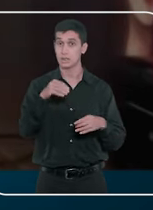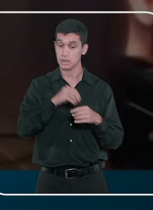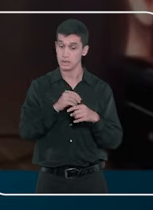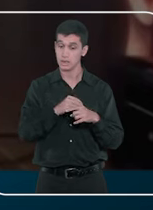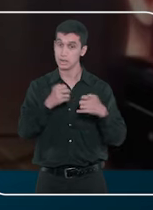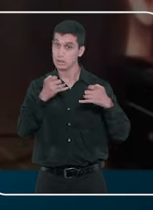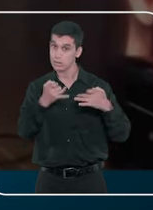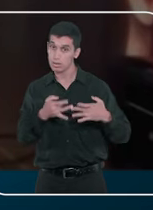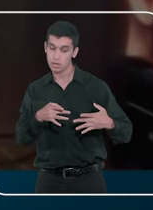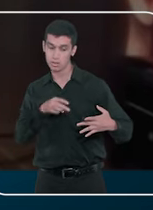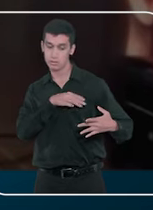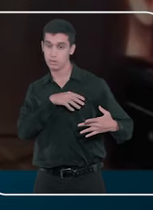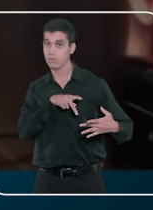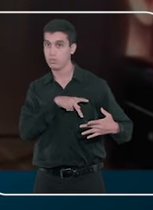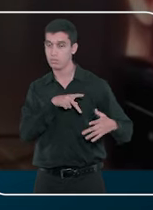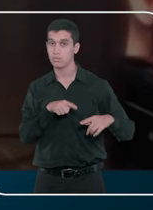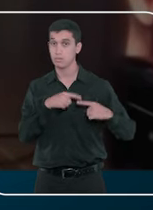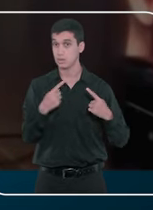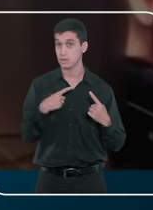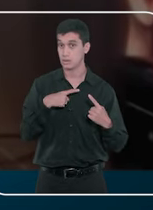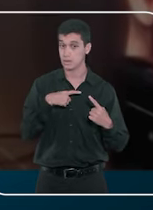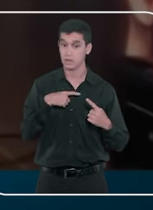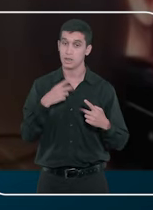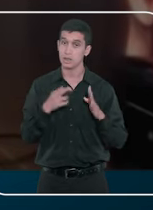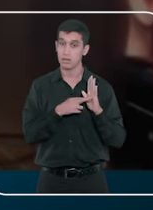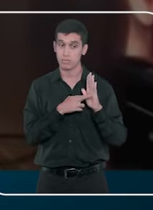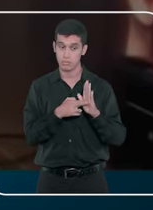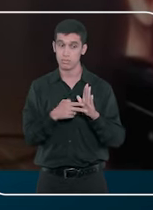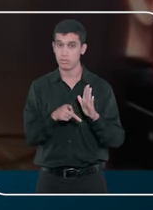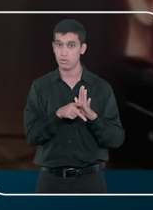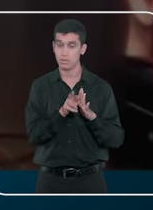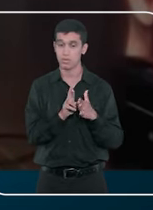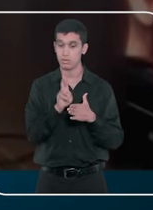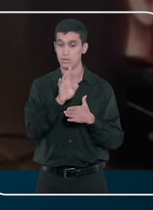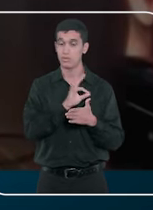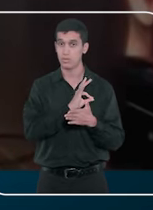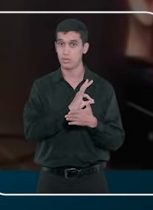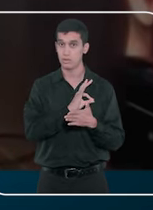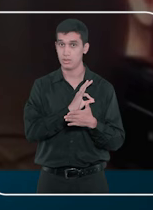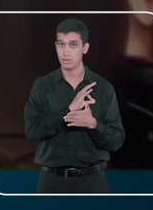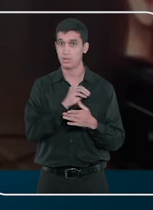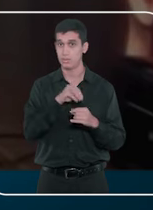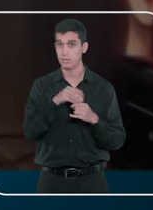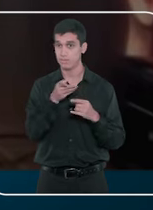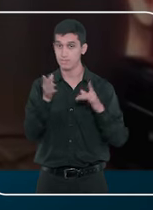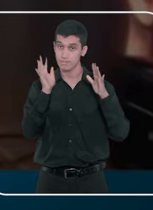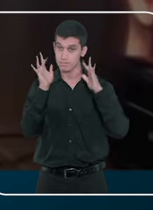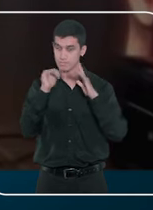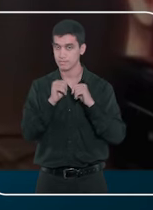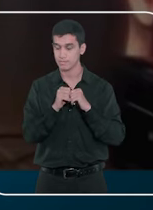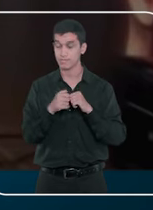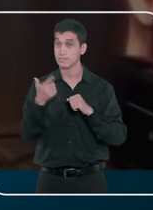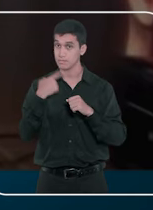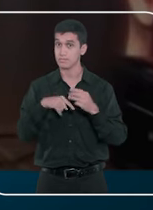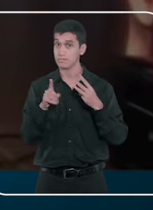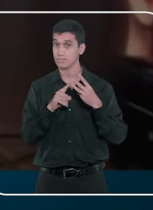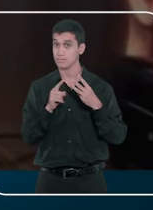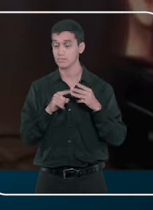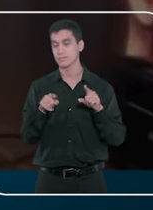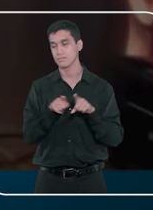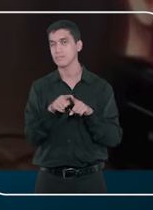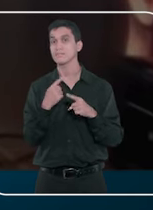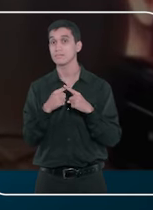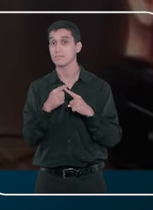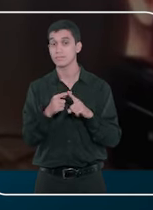norteadora do Ministério Público, ainda que haja representação da autoridade policial nesse sentido. Em terceiro lugar, a atividade do